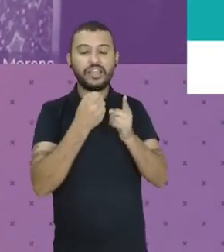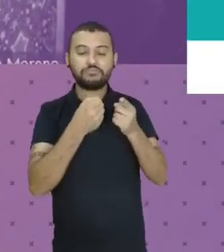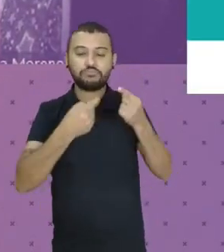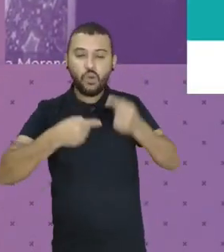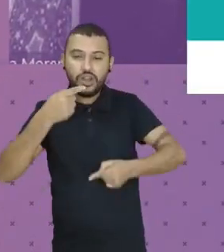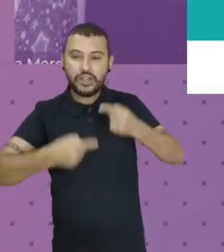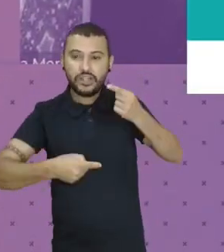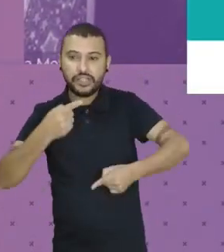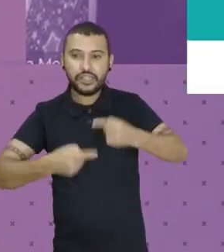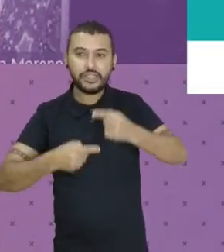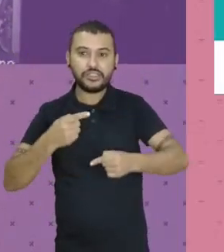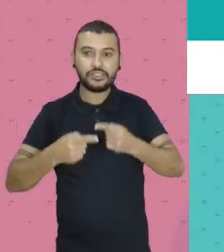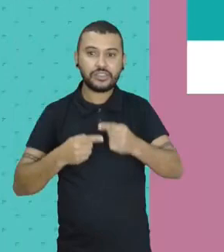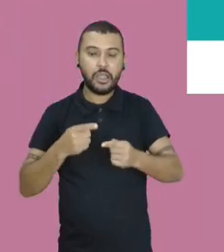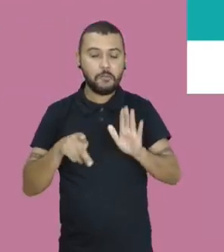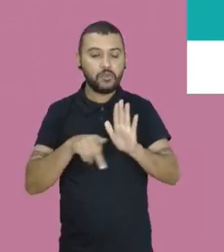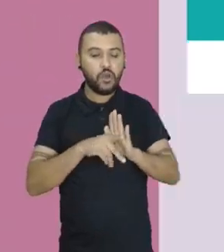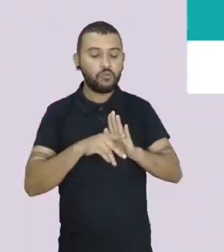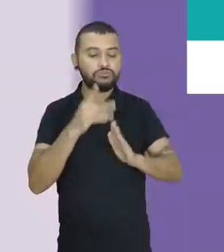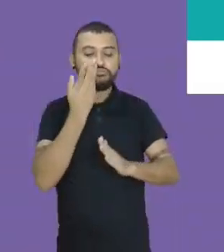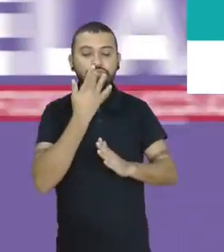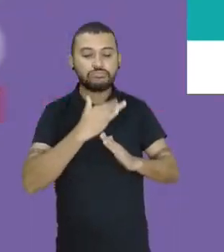sobre a política de creches.